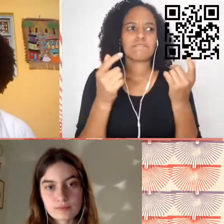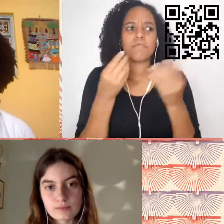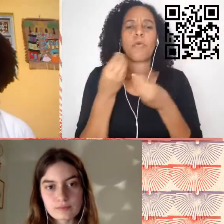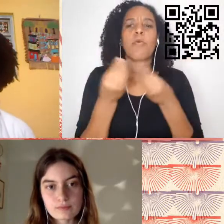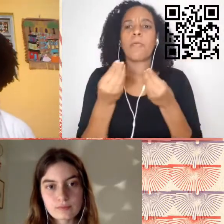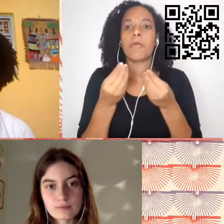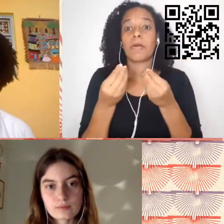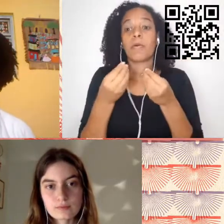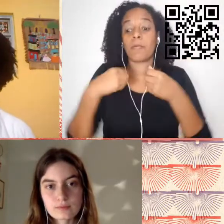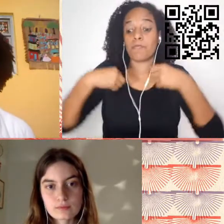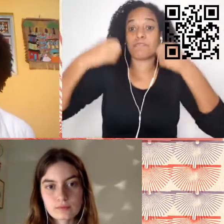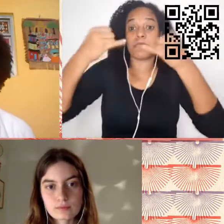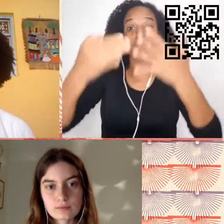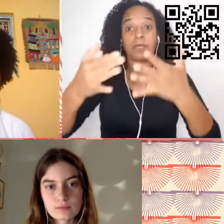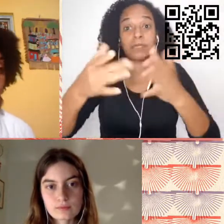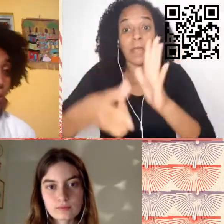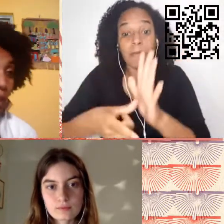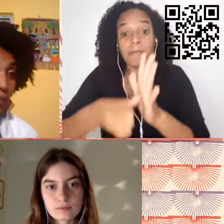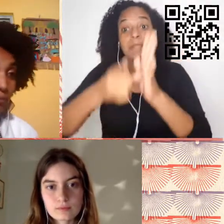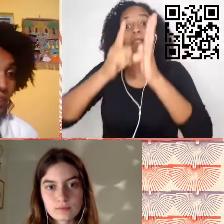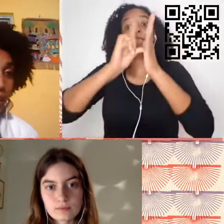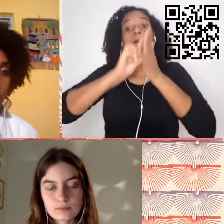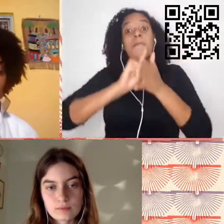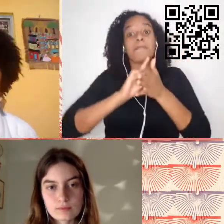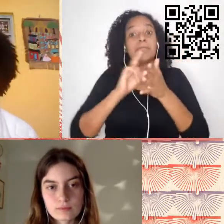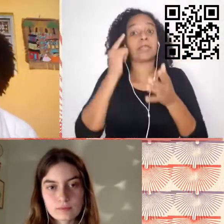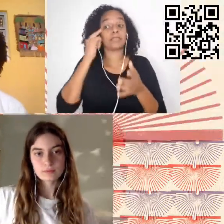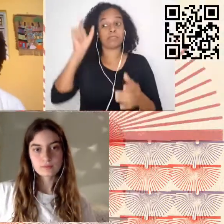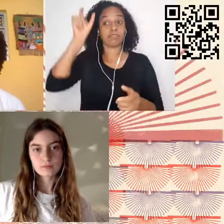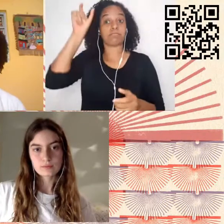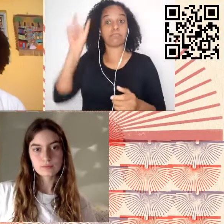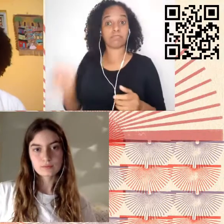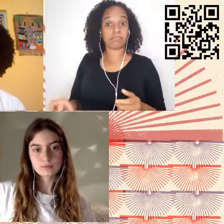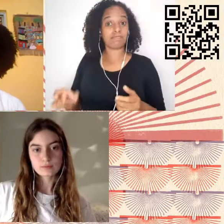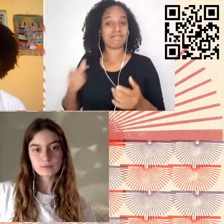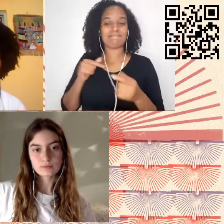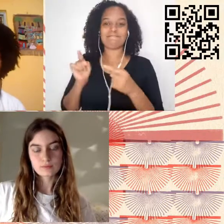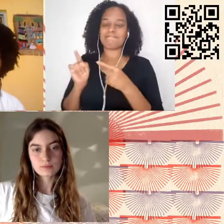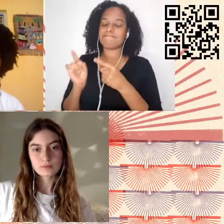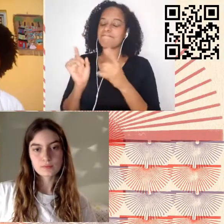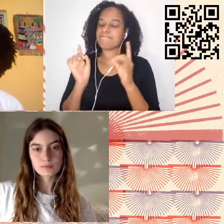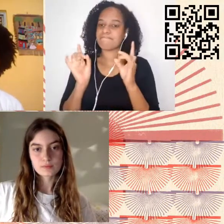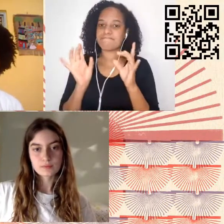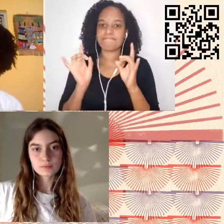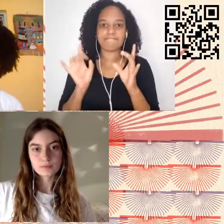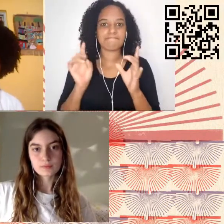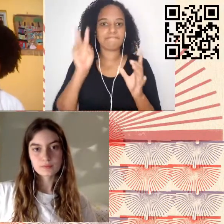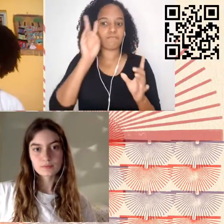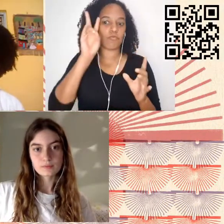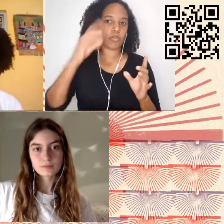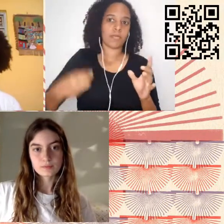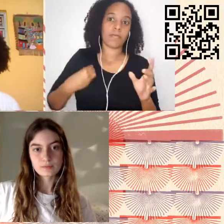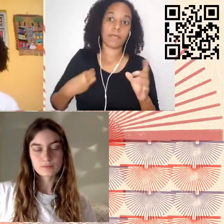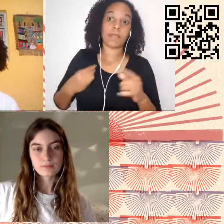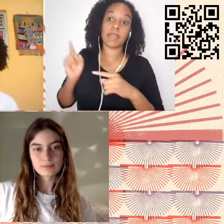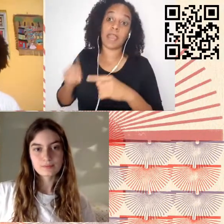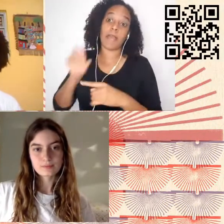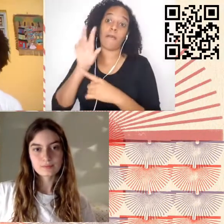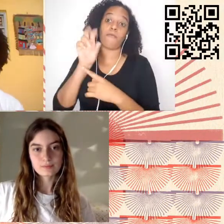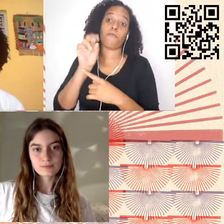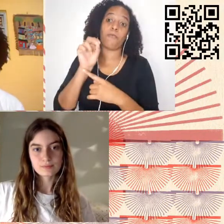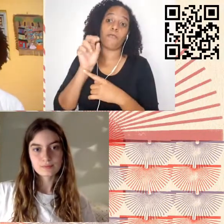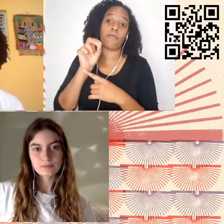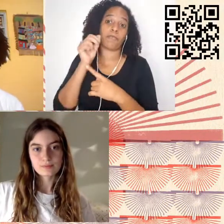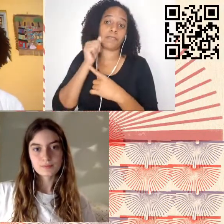preciso retomar uma figura extremamente importante na minha narrativa pessoal, que é a minha avó,